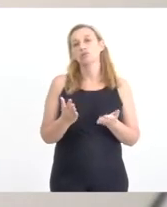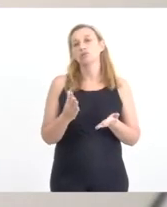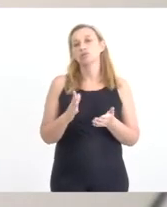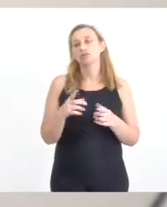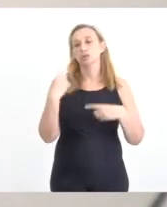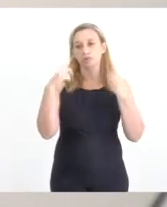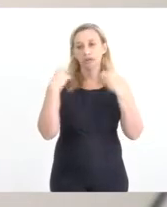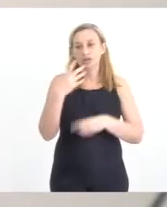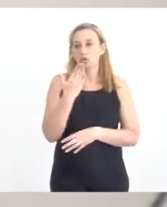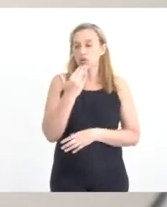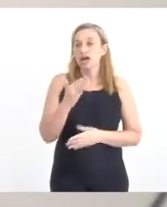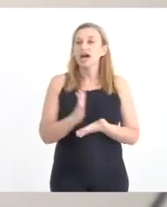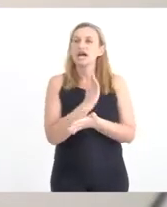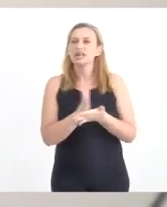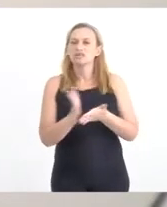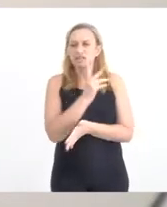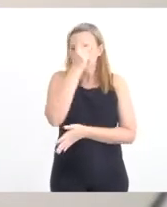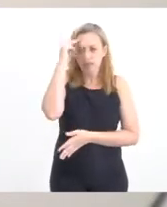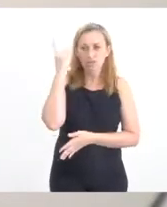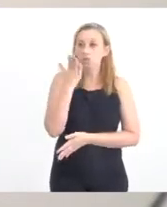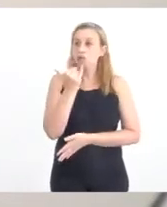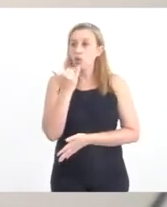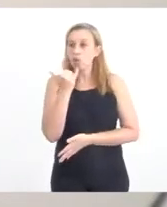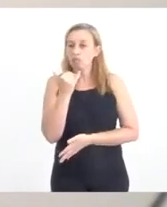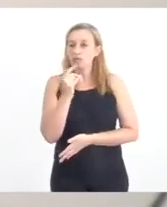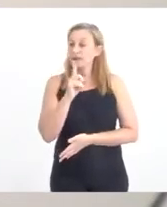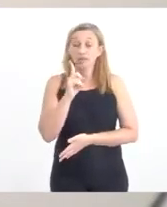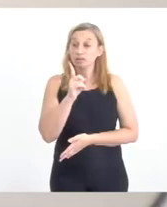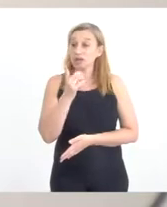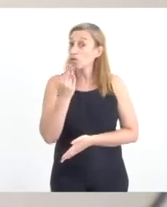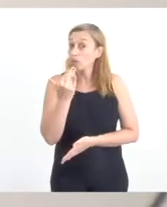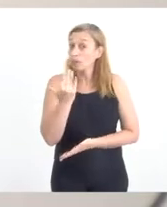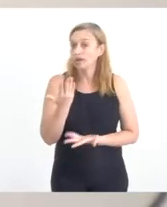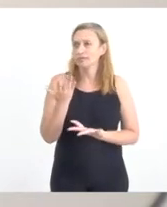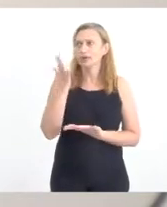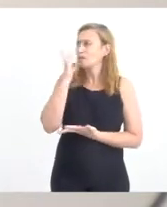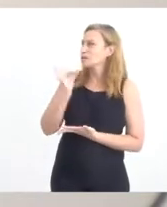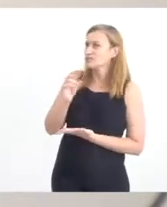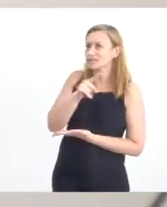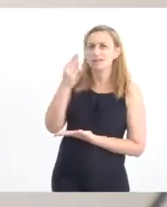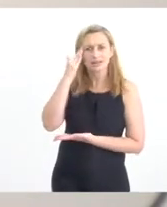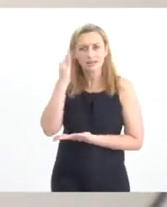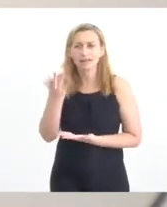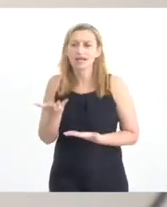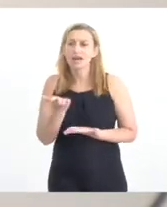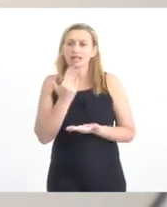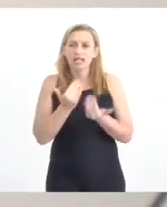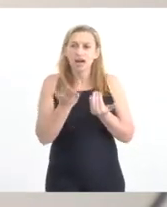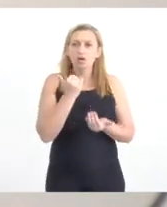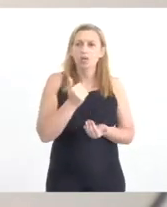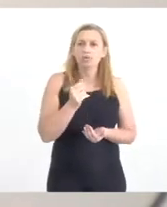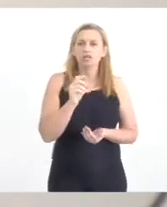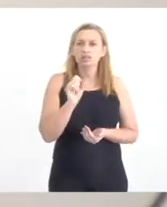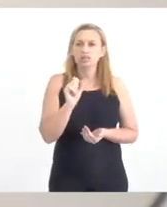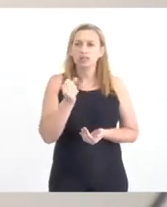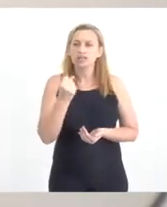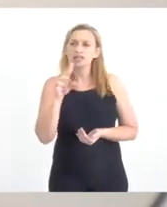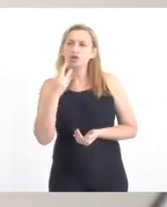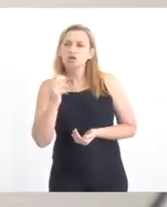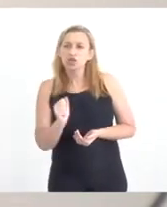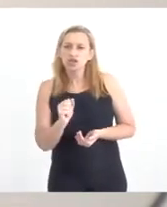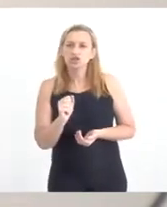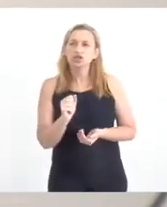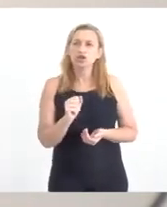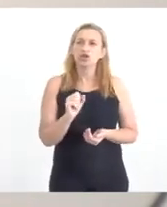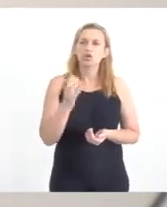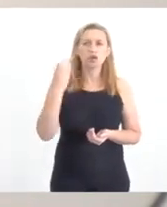porque muitas vezes a pessoa se alimenta mas não tá se alimentando né isso não sei se eles me entendem ela tá comendo salsicha títulos e